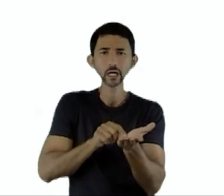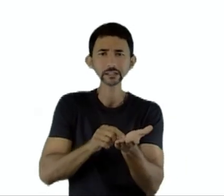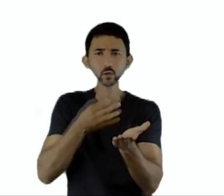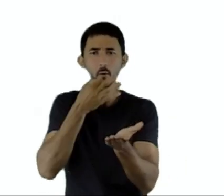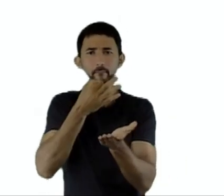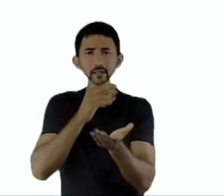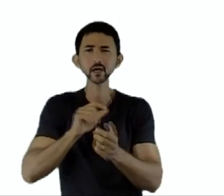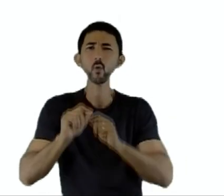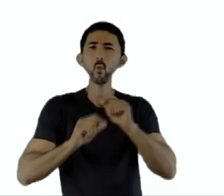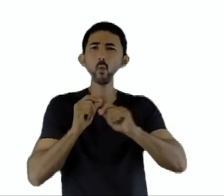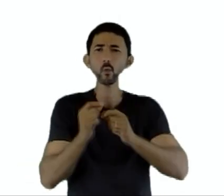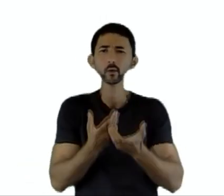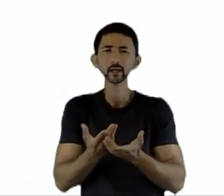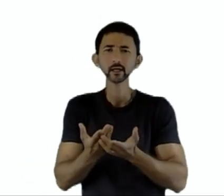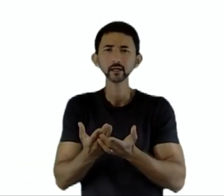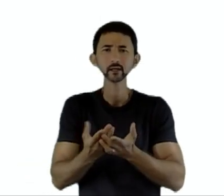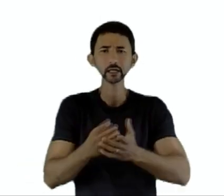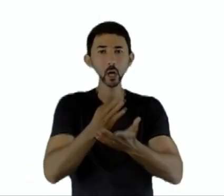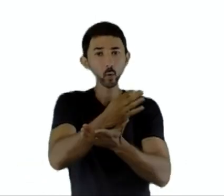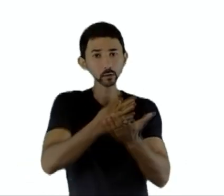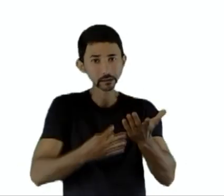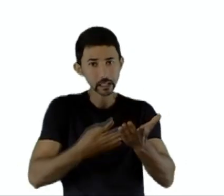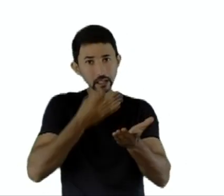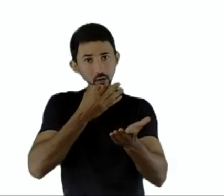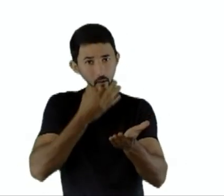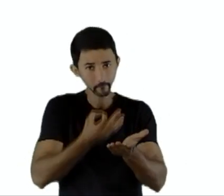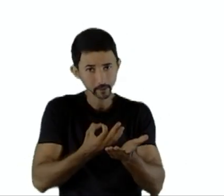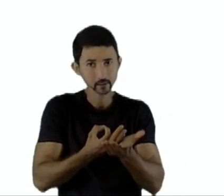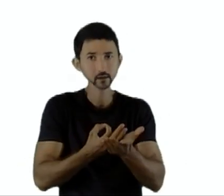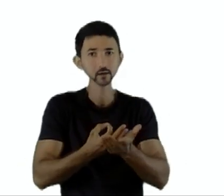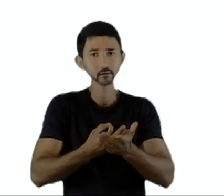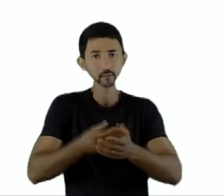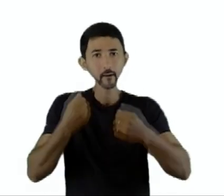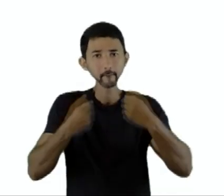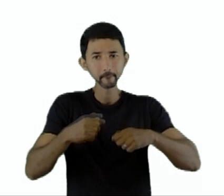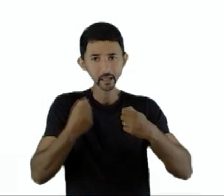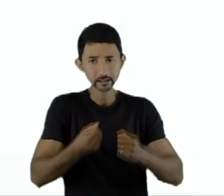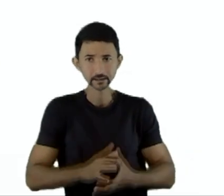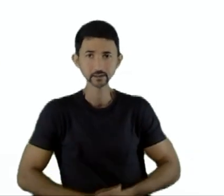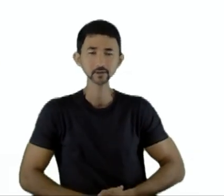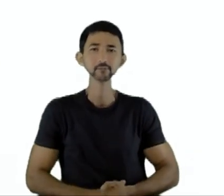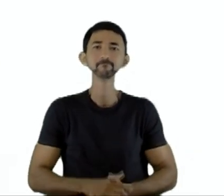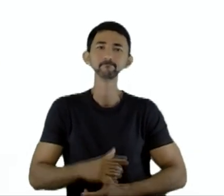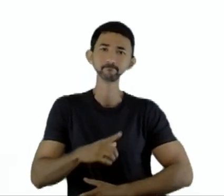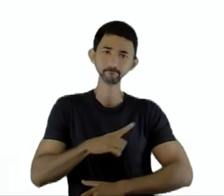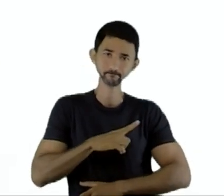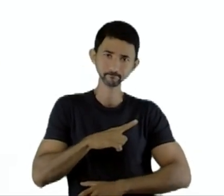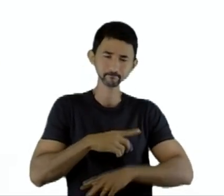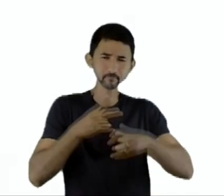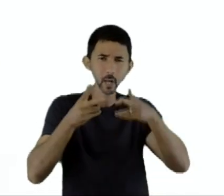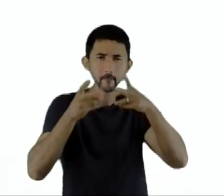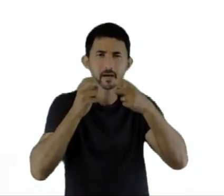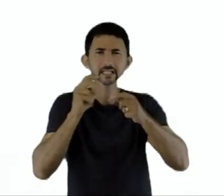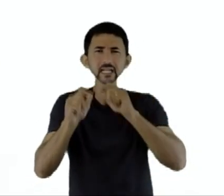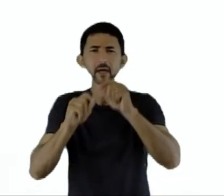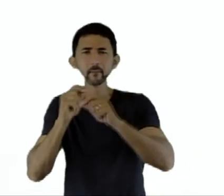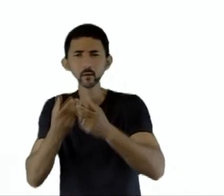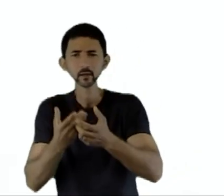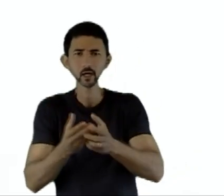de opinião é um texto opinativo e ele precisa que a gente perceba